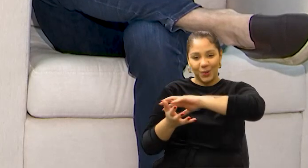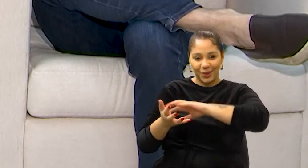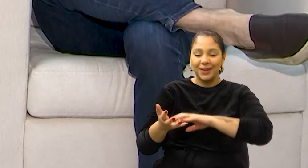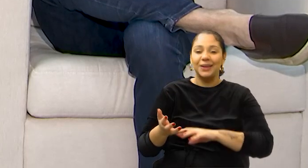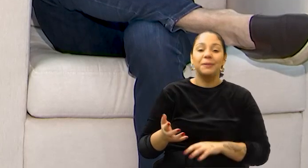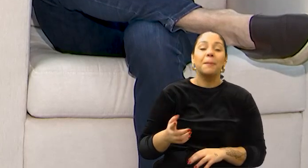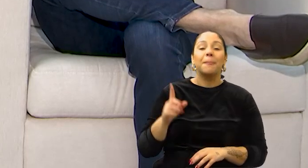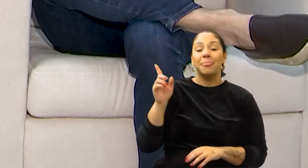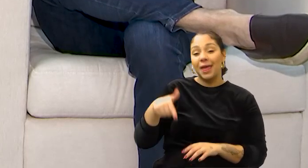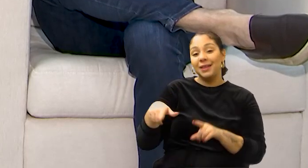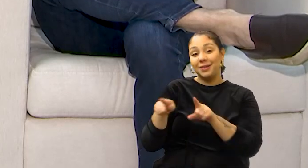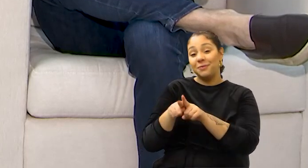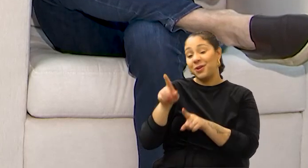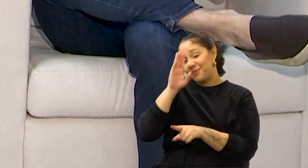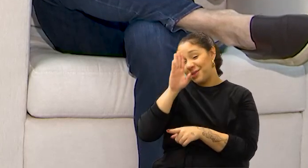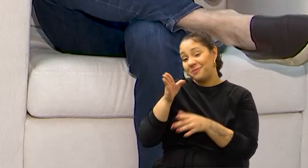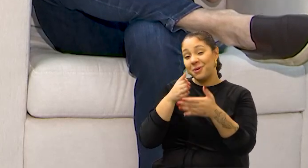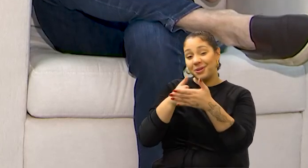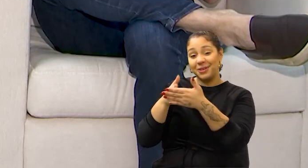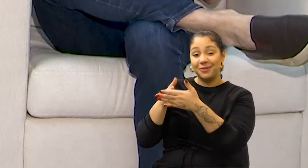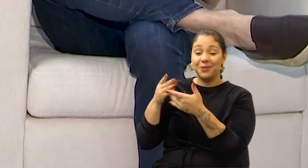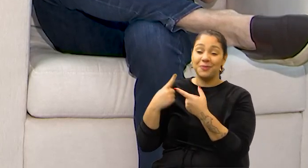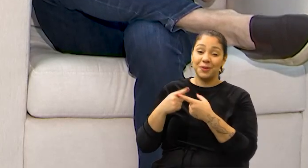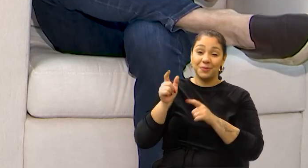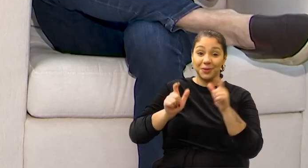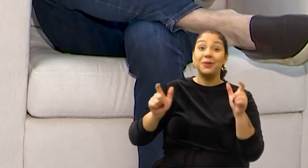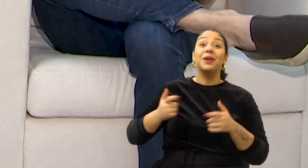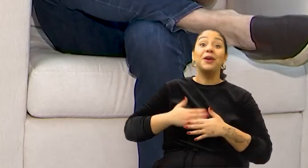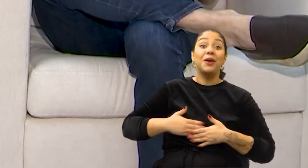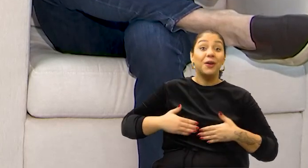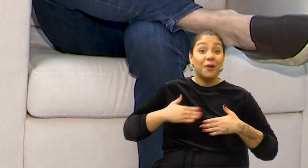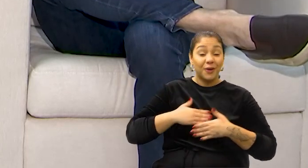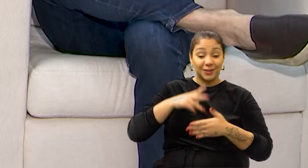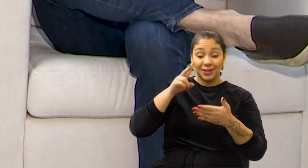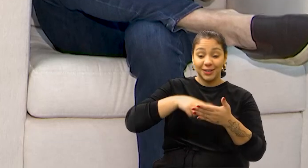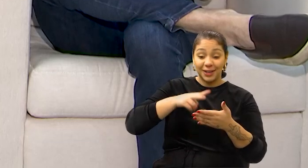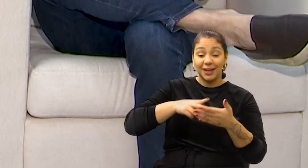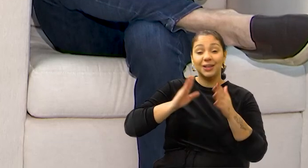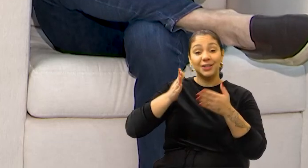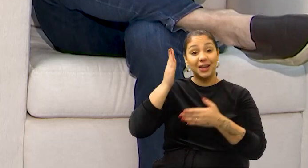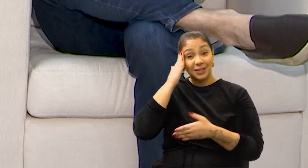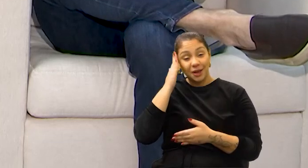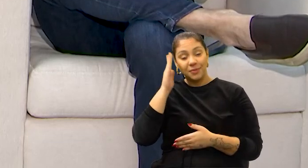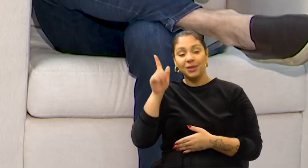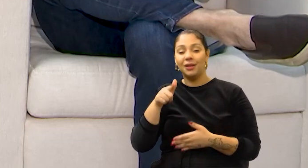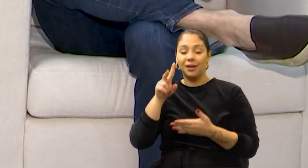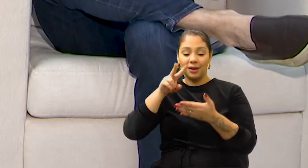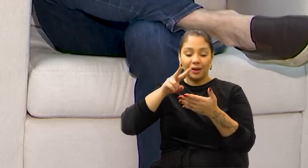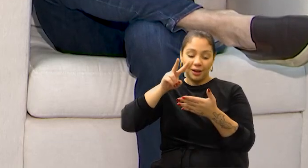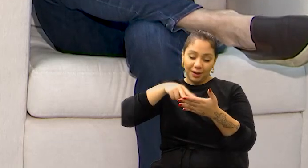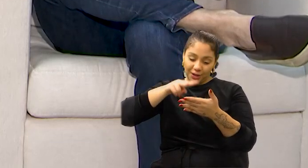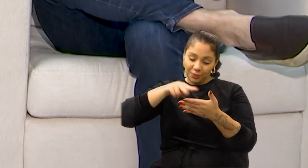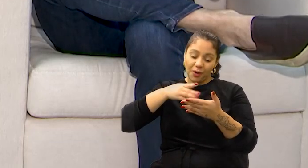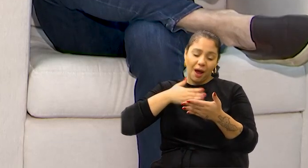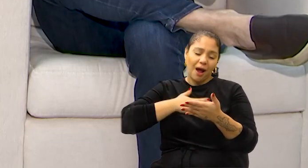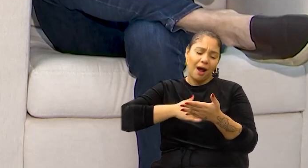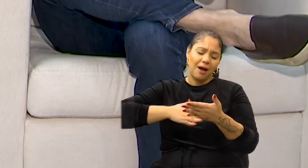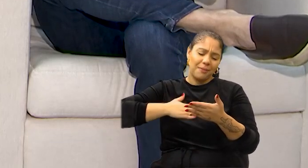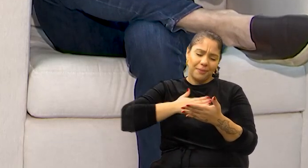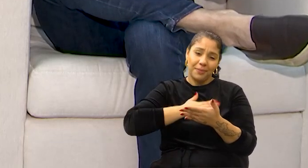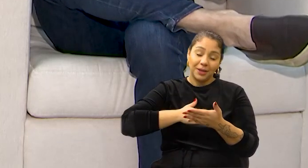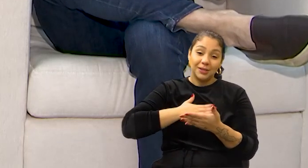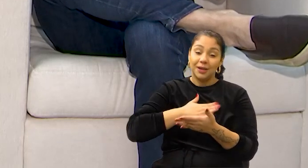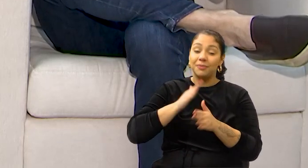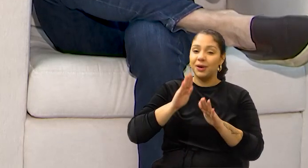gargalo também do ponto de vista que quem gosta de ler como você como eu sabemos do prazer que é a leitura mas